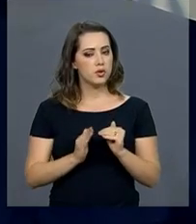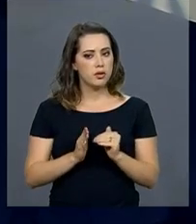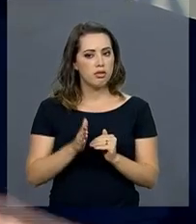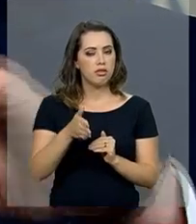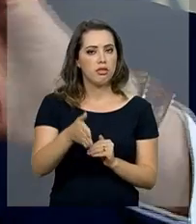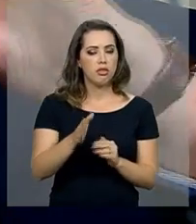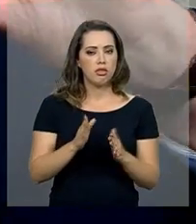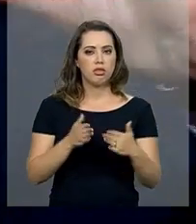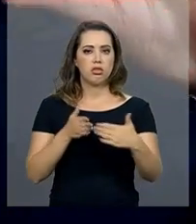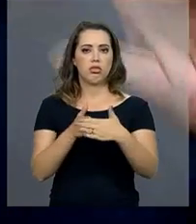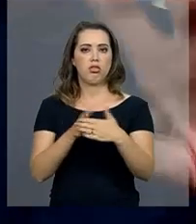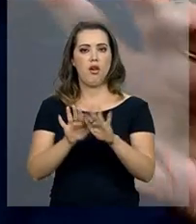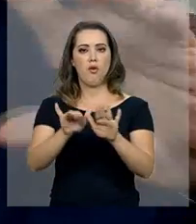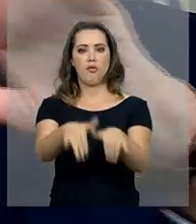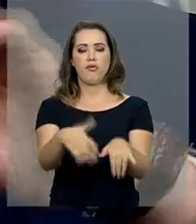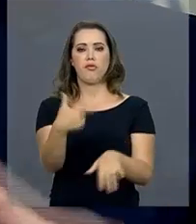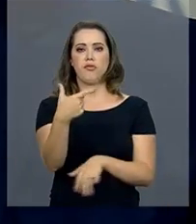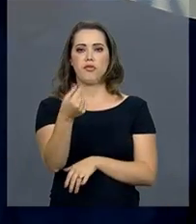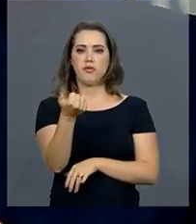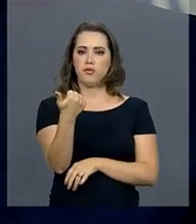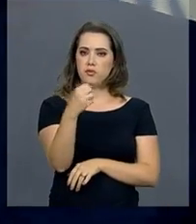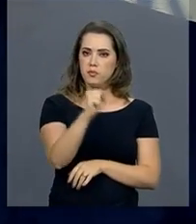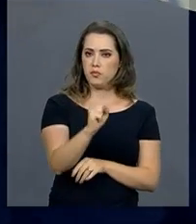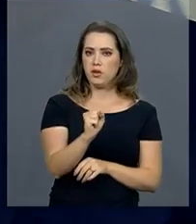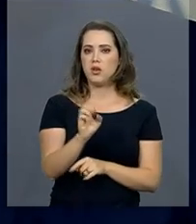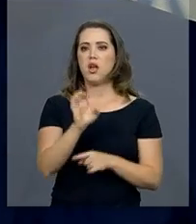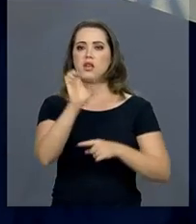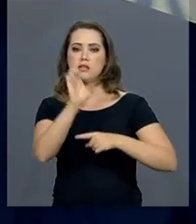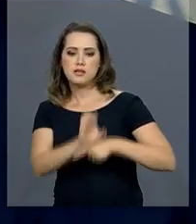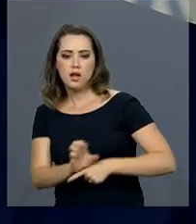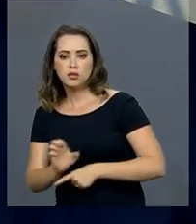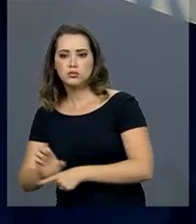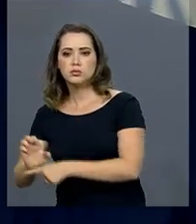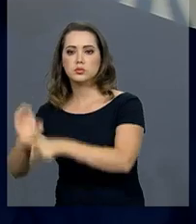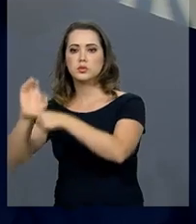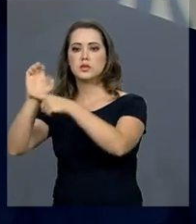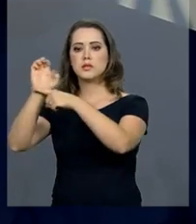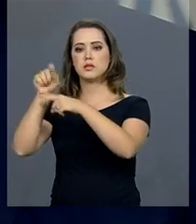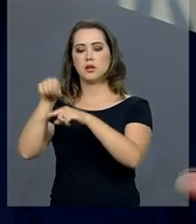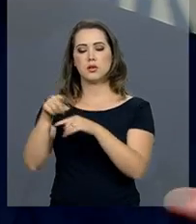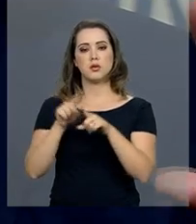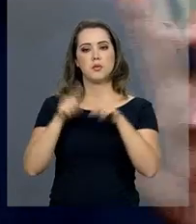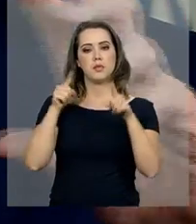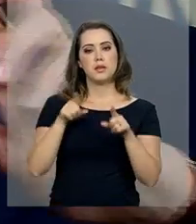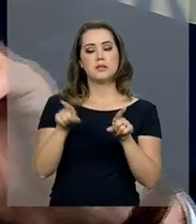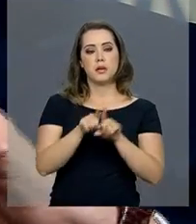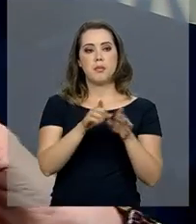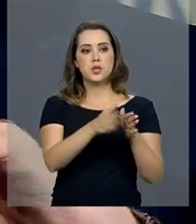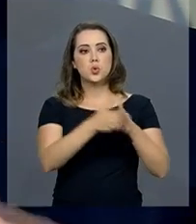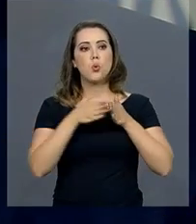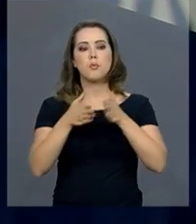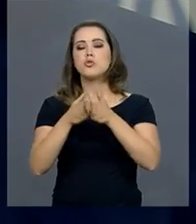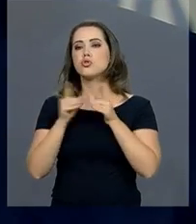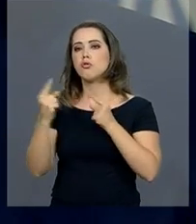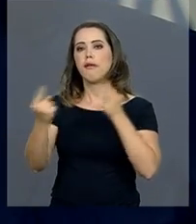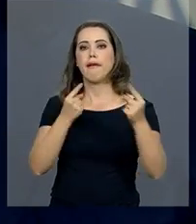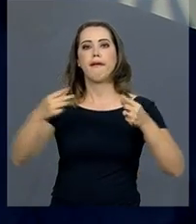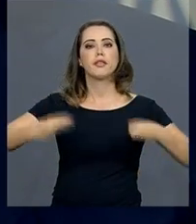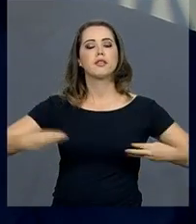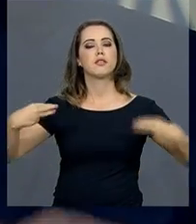2018 isto estado por estado mas agora estou pedindo também que cada ministério e portanto cada setor da administração